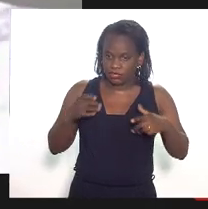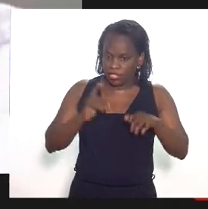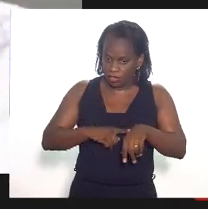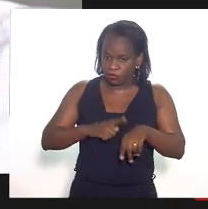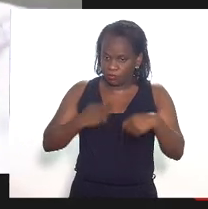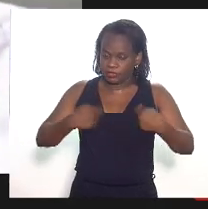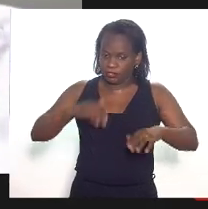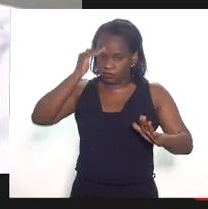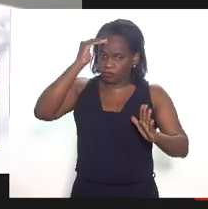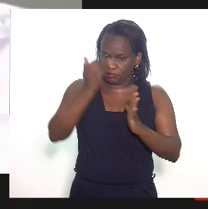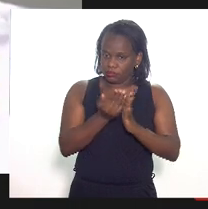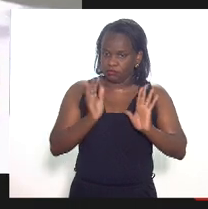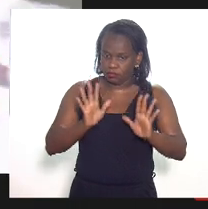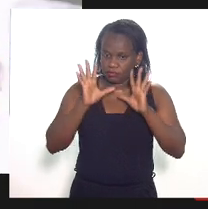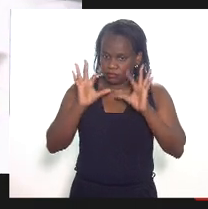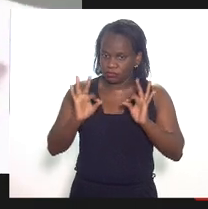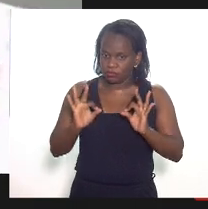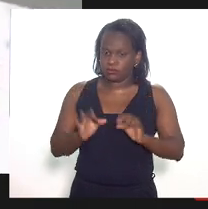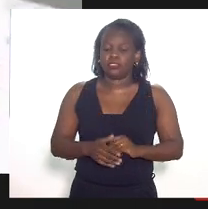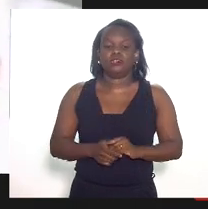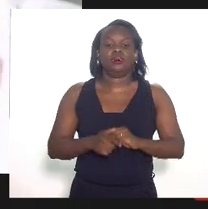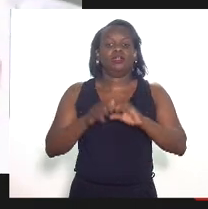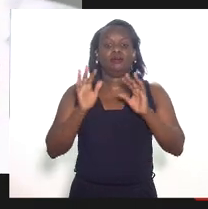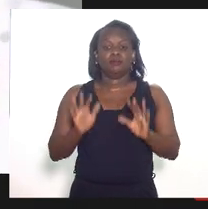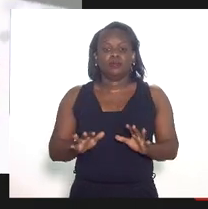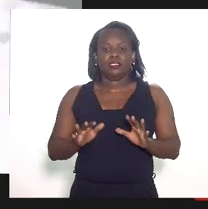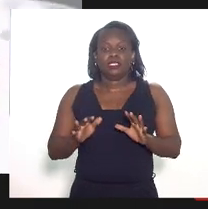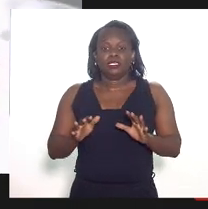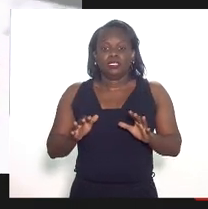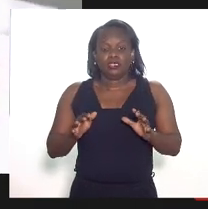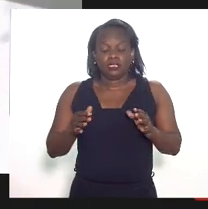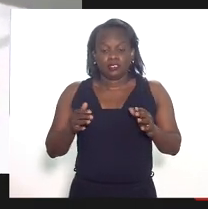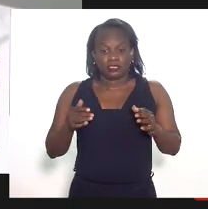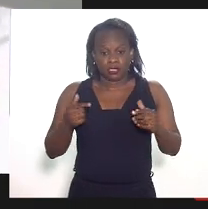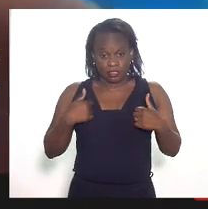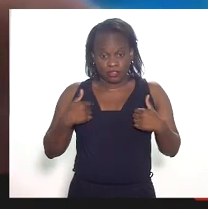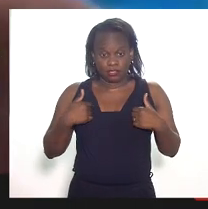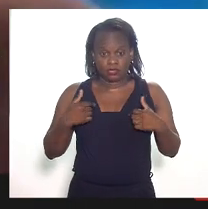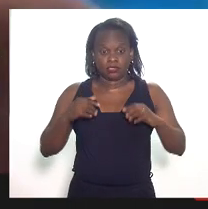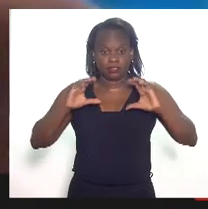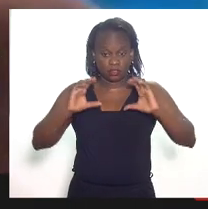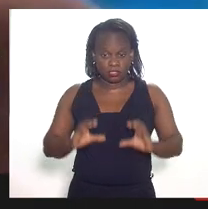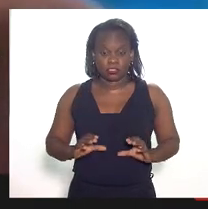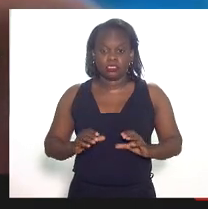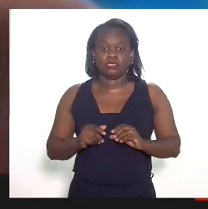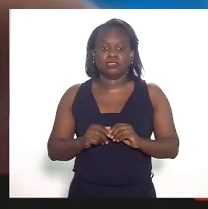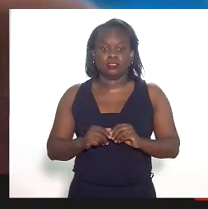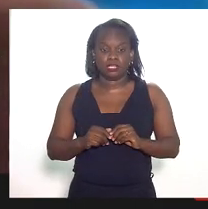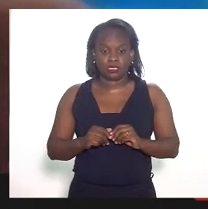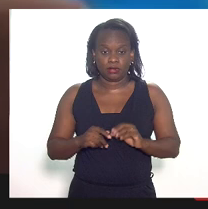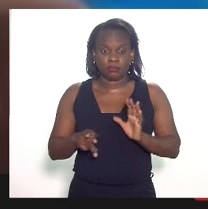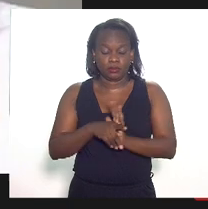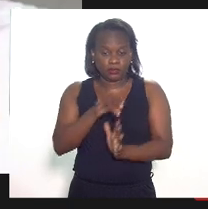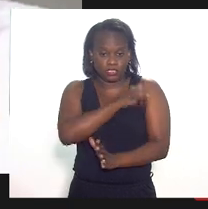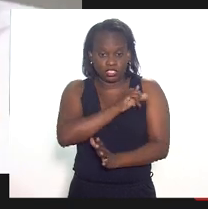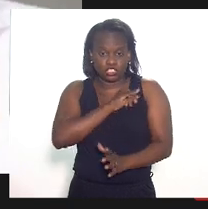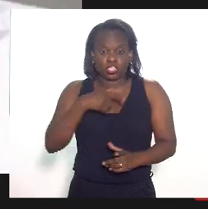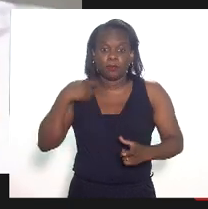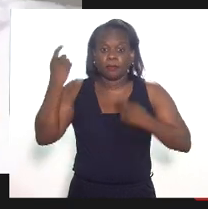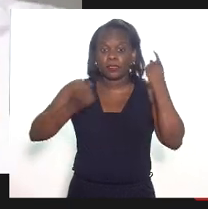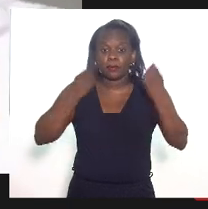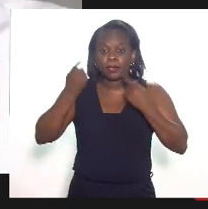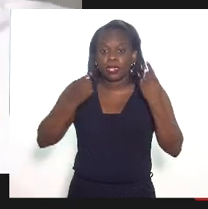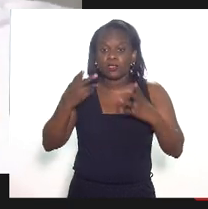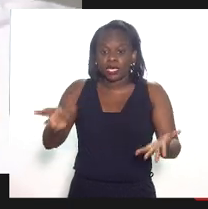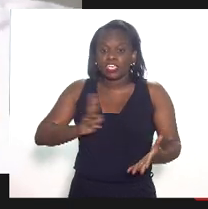que estar atentos a isso. Agora, eu como cidadão do Rio de Janeiro, e preocupado, eu quero uma